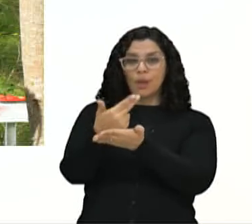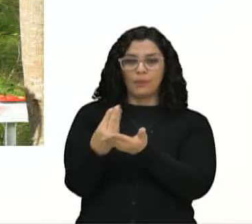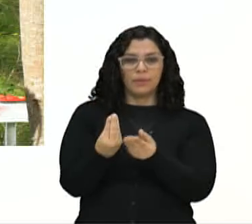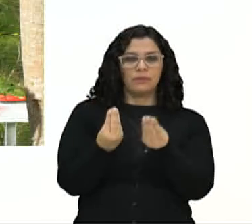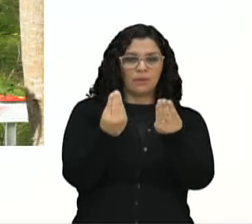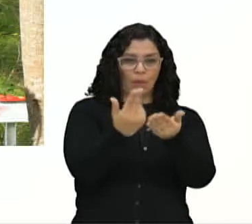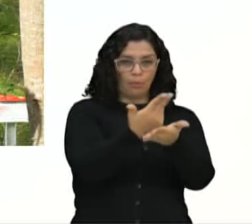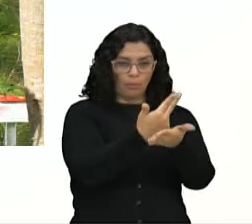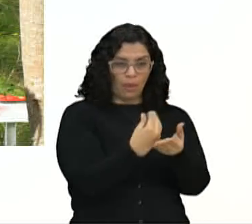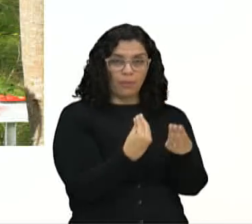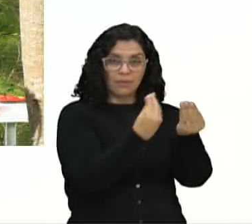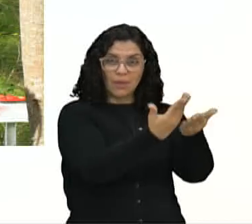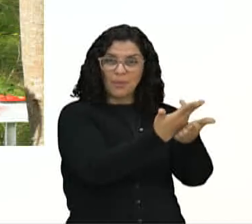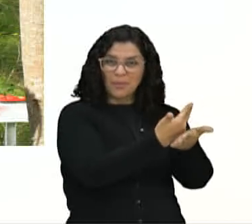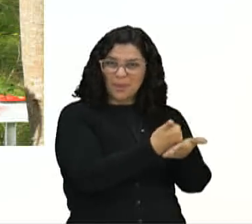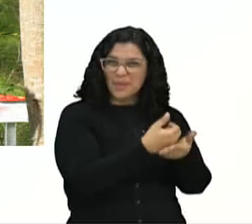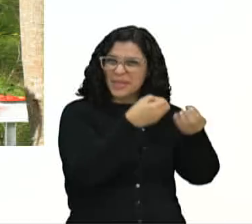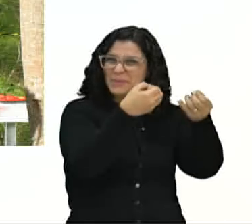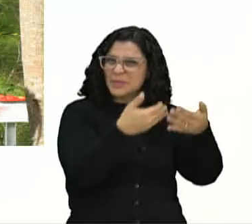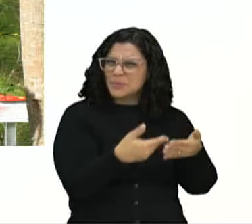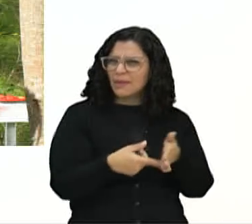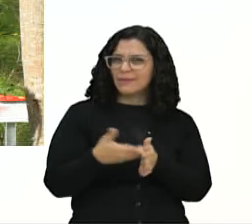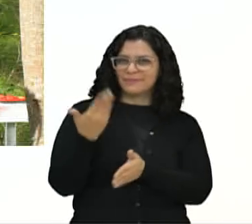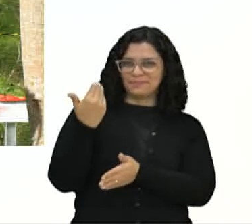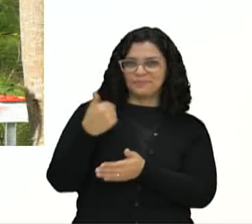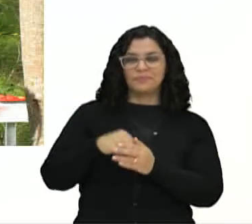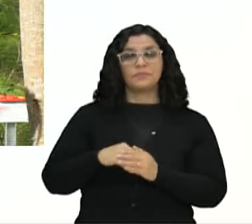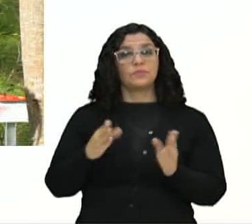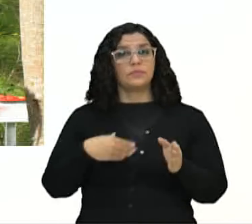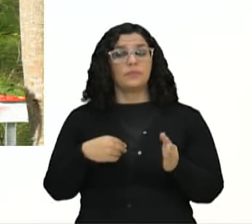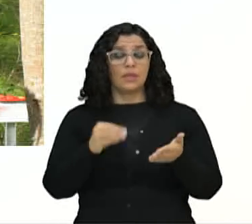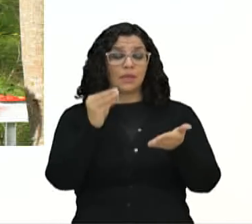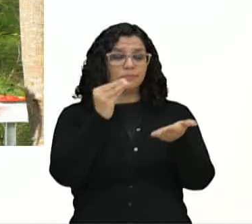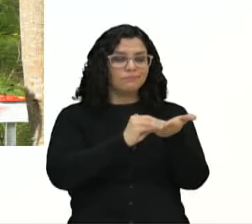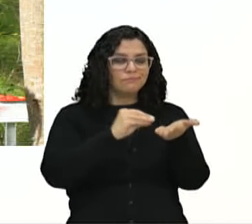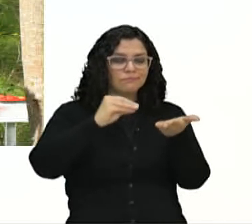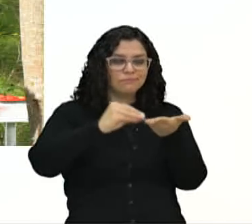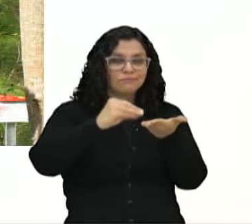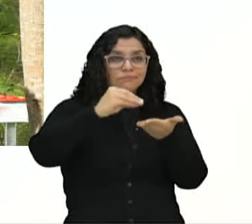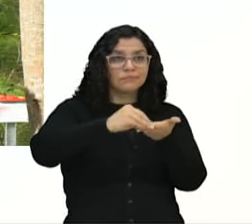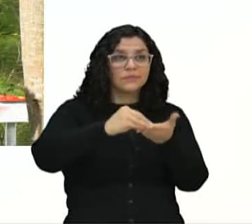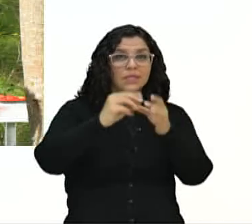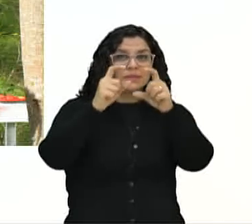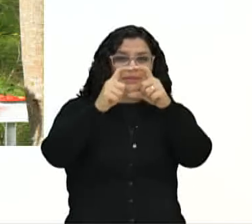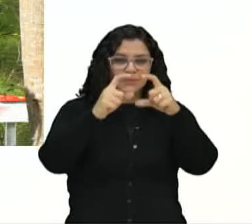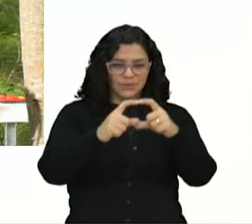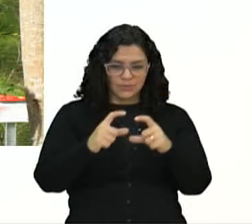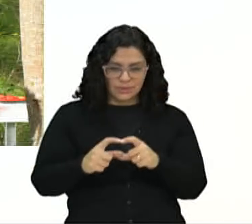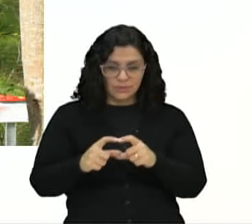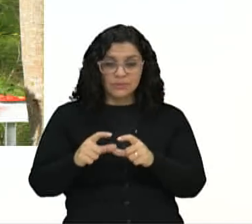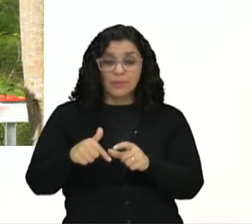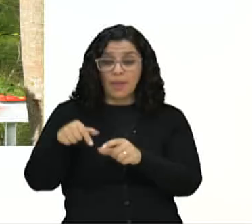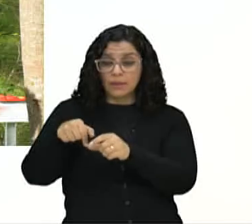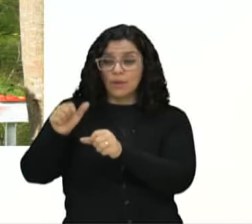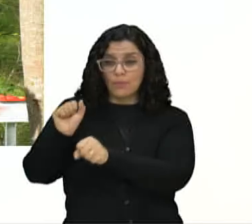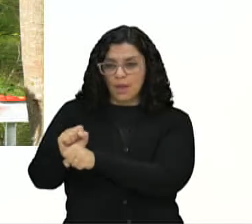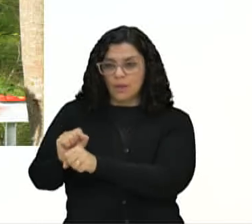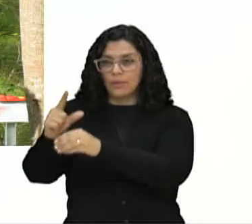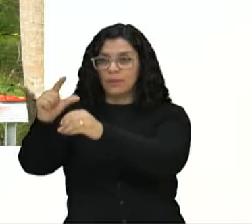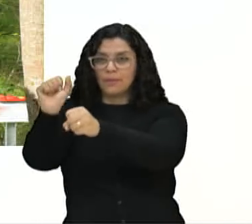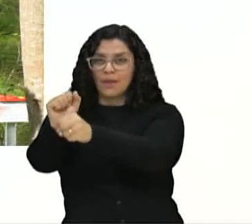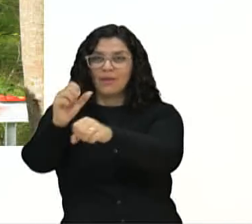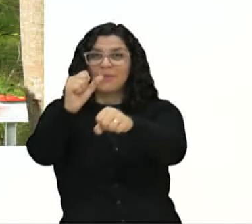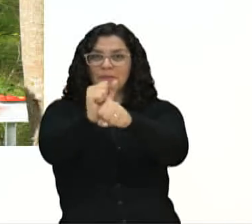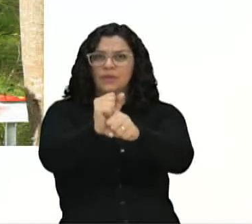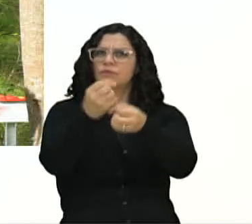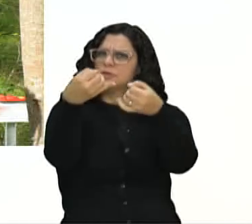orientação, aquele mapa topográfico que a Prof falou antes, onde estão marcados pequenos círculos que correspondem a pontos de controle. A gente vai